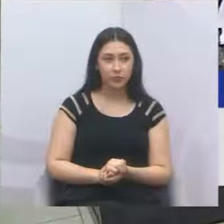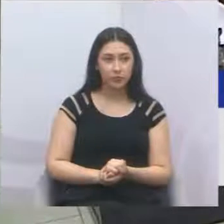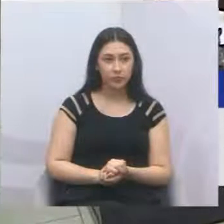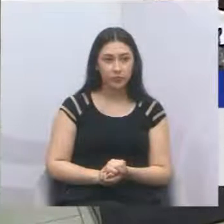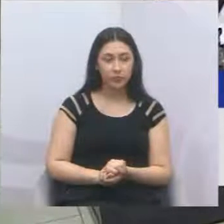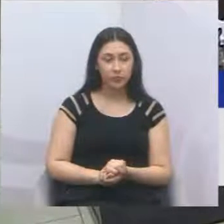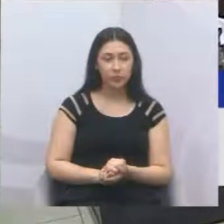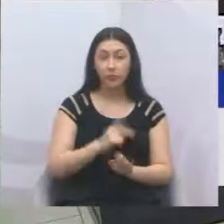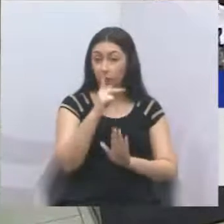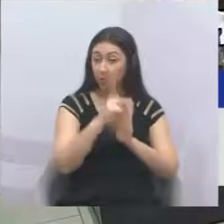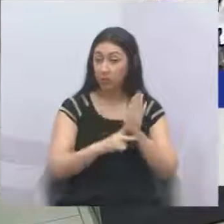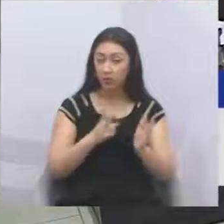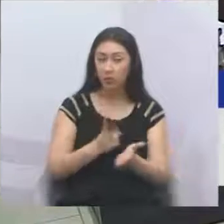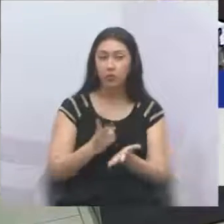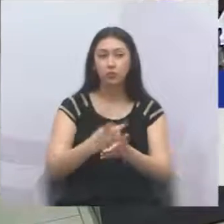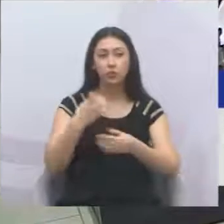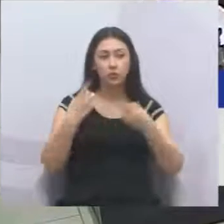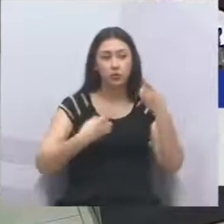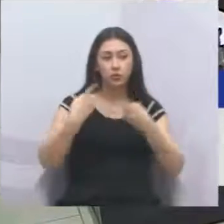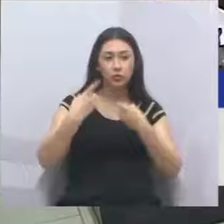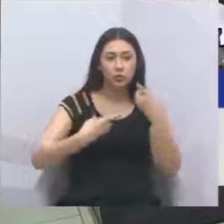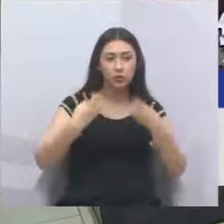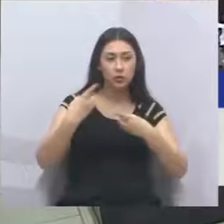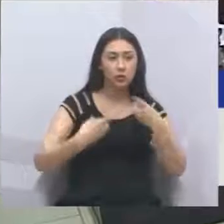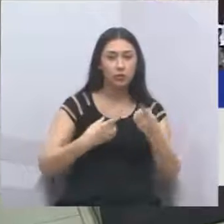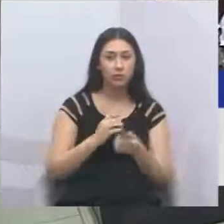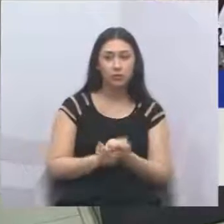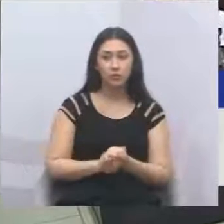O projeto continua em discussão.